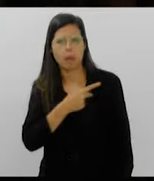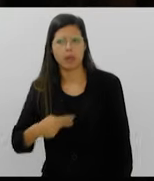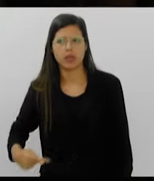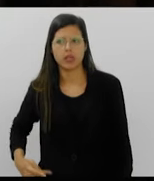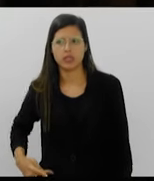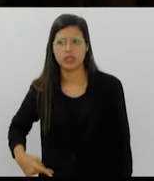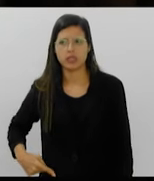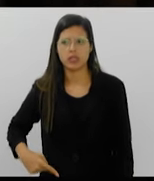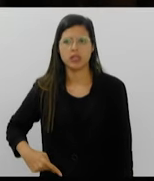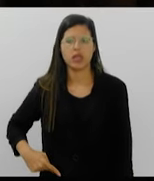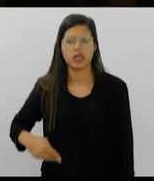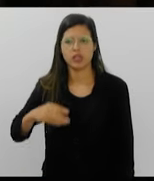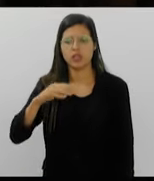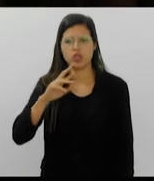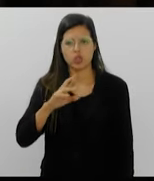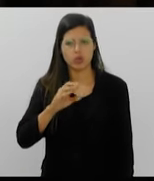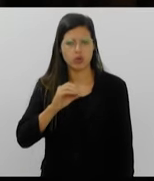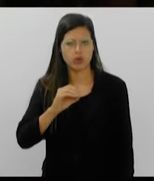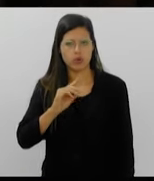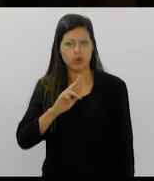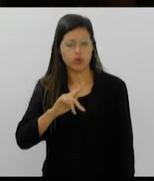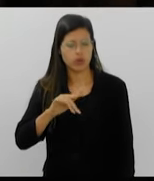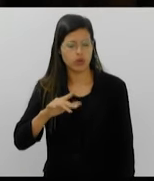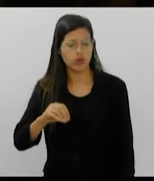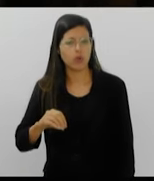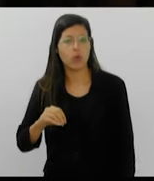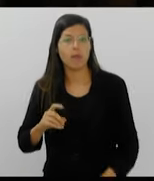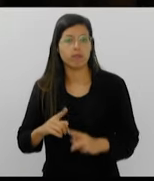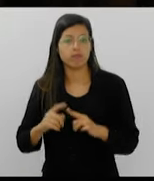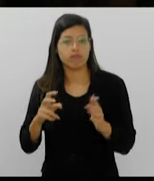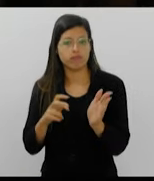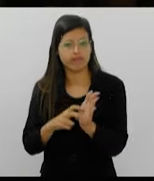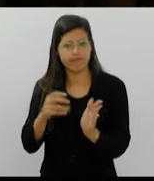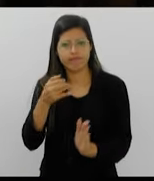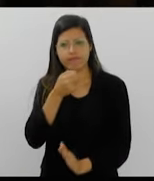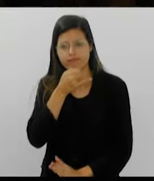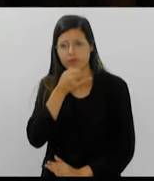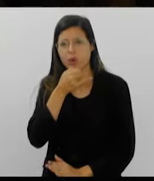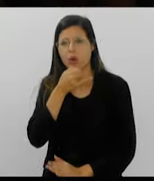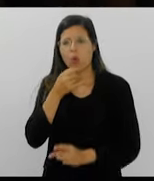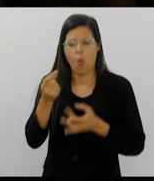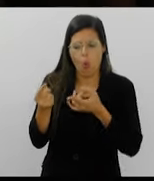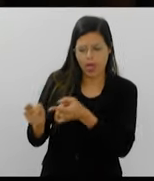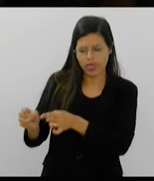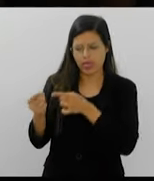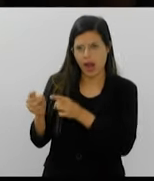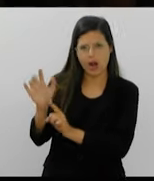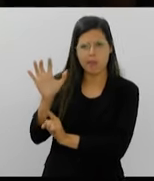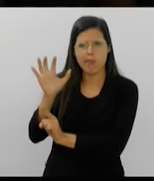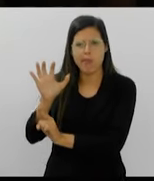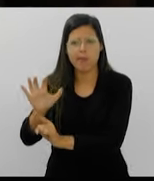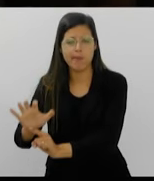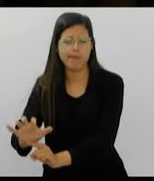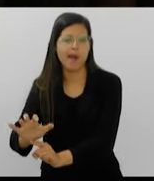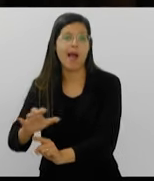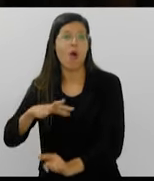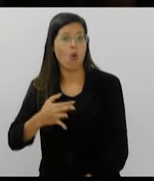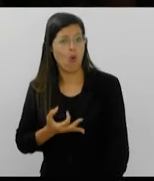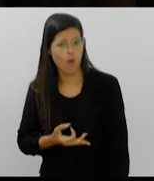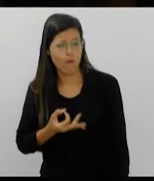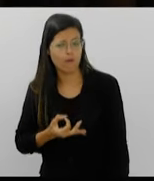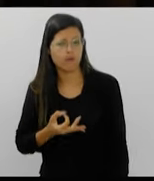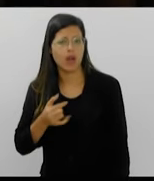e referendo-as, mas uma manhã tão triste de um ataque tão infame, tão vil, tão covarde, ele sim